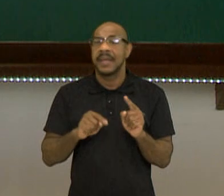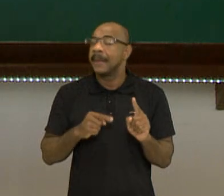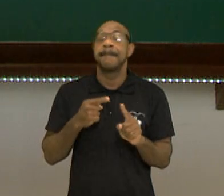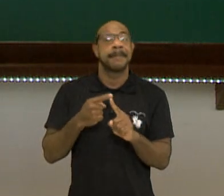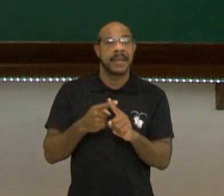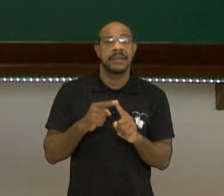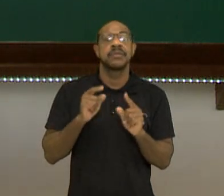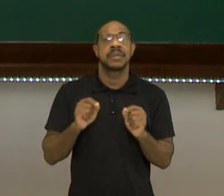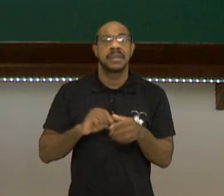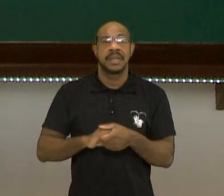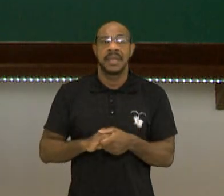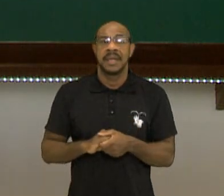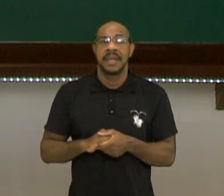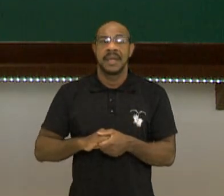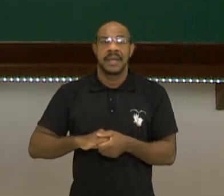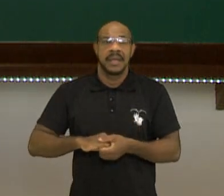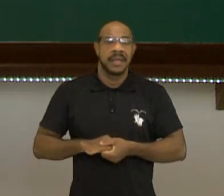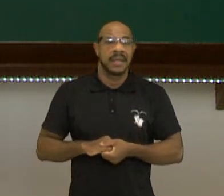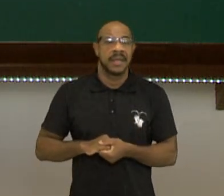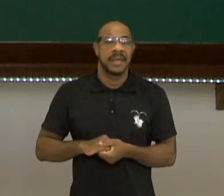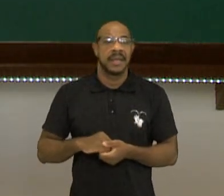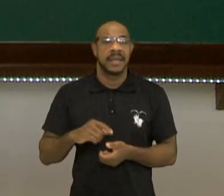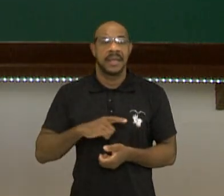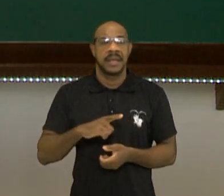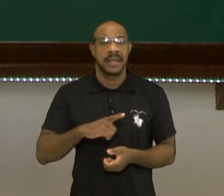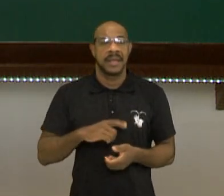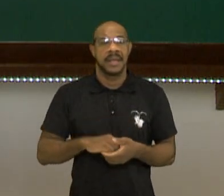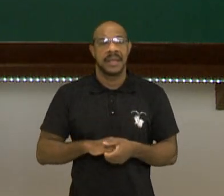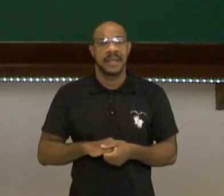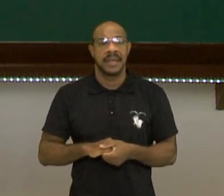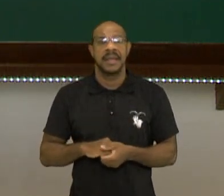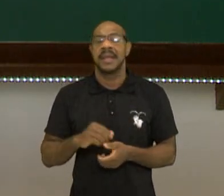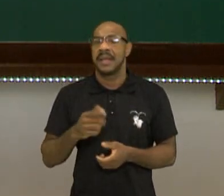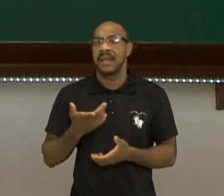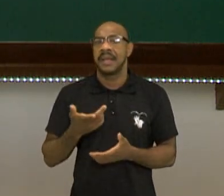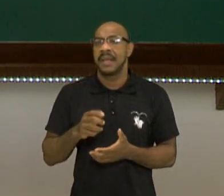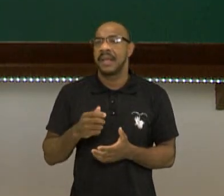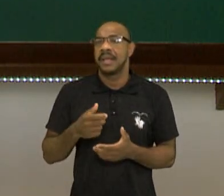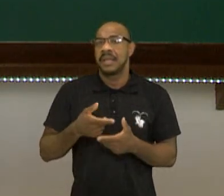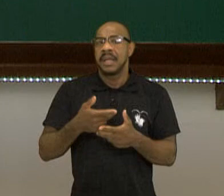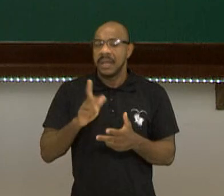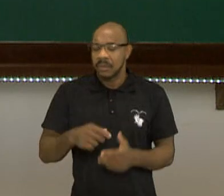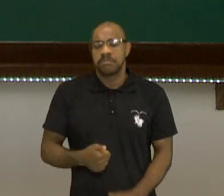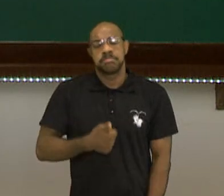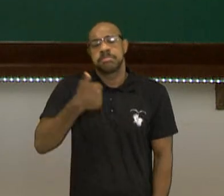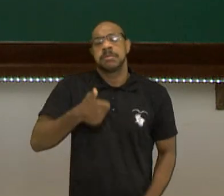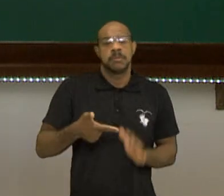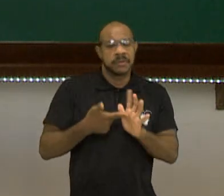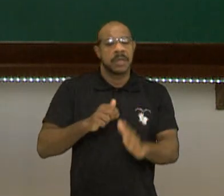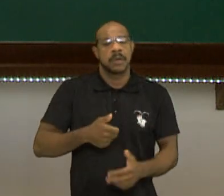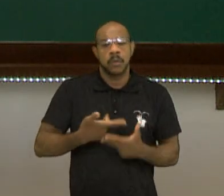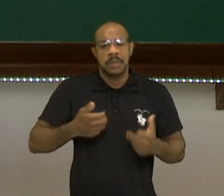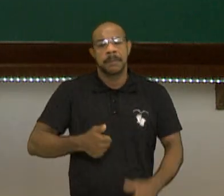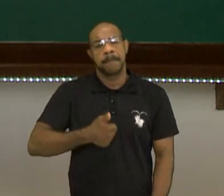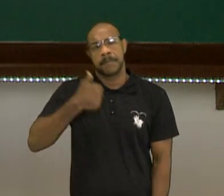é reconhecer como positivo. Esse traço bastante positivo mesmo da questão. É um